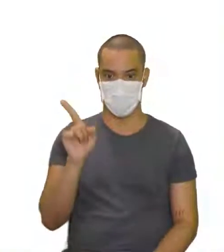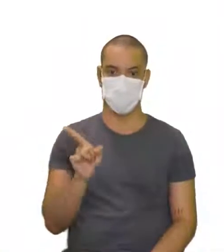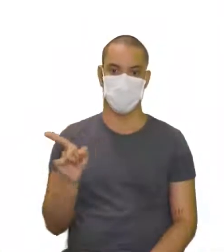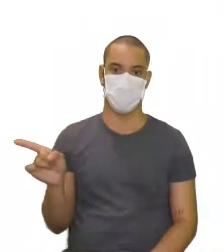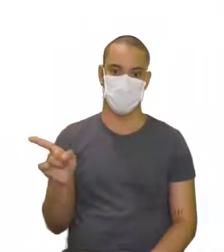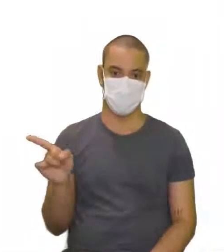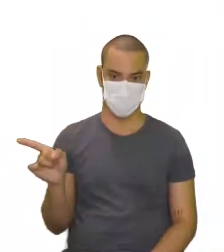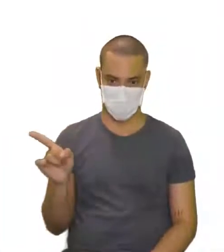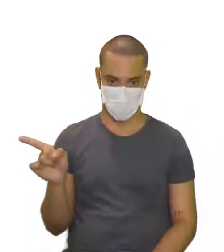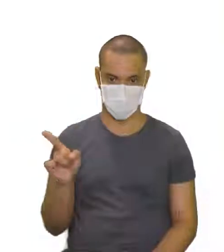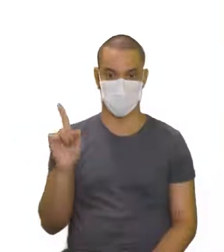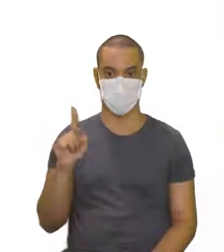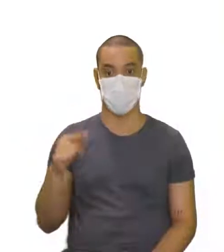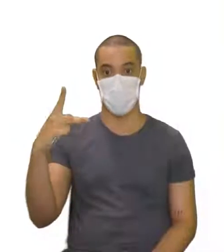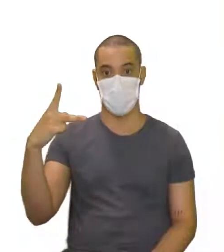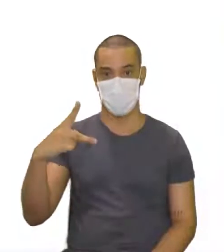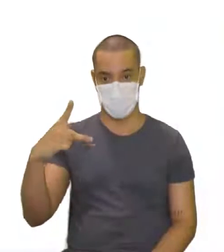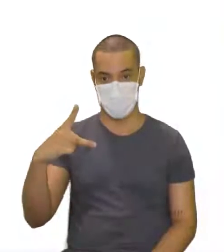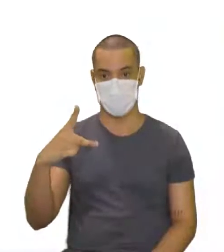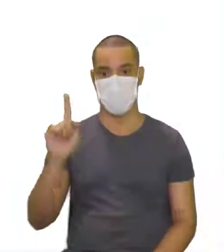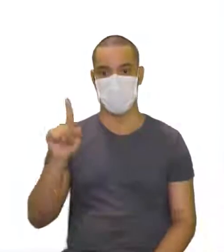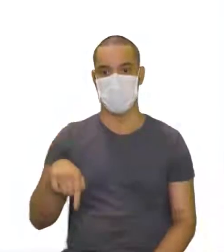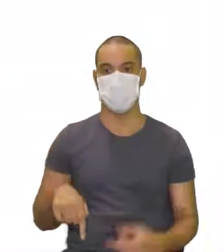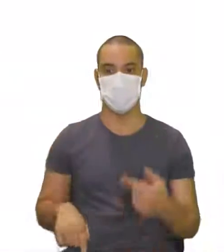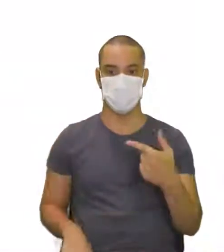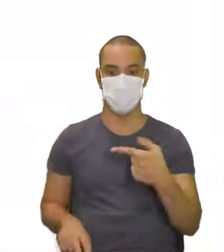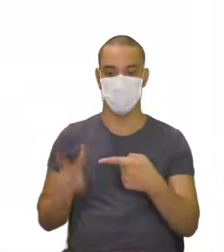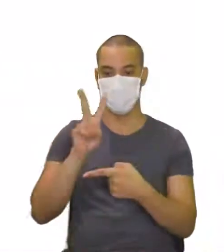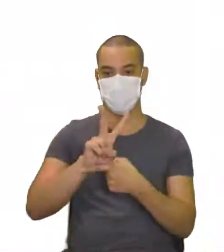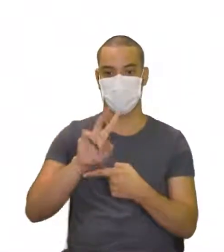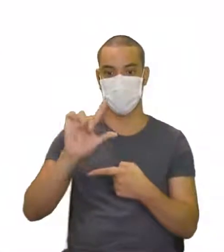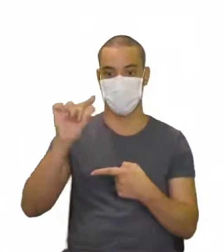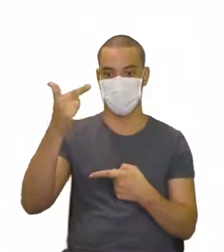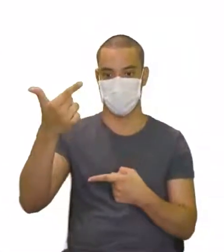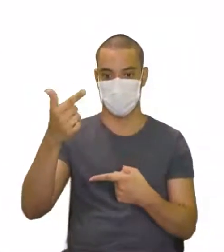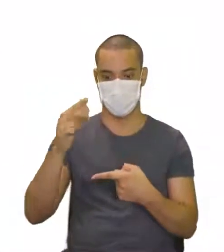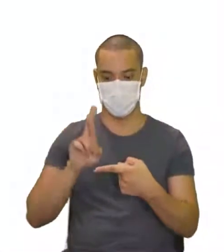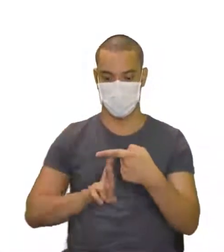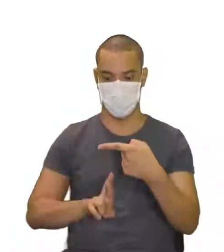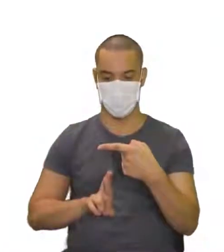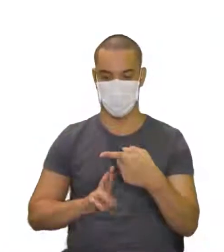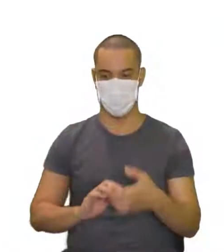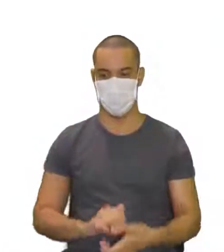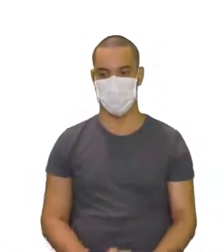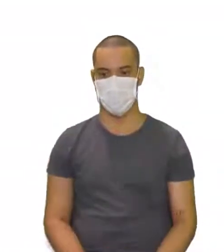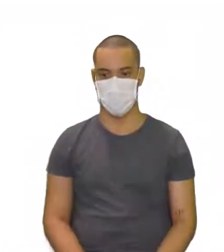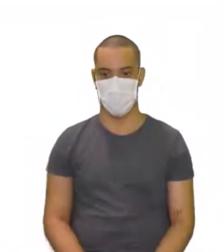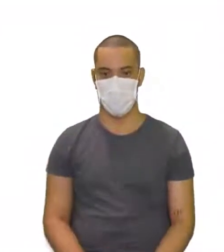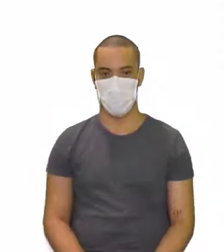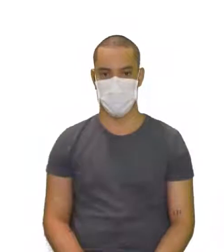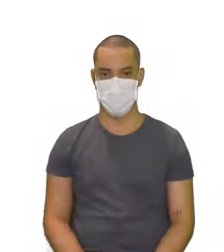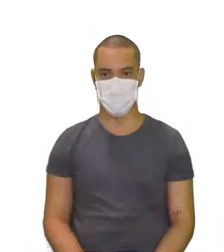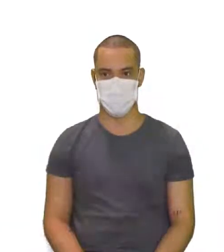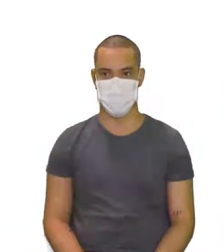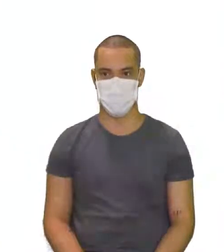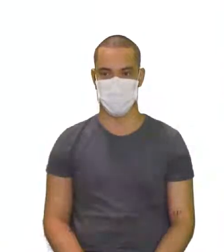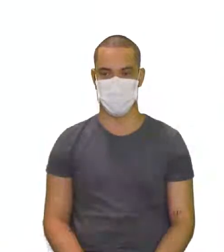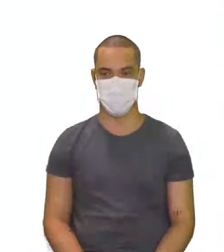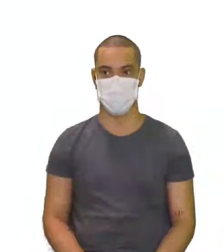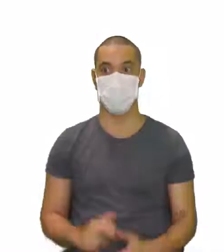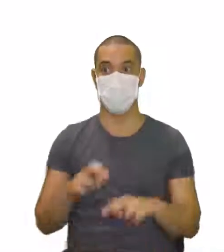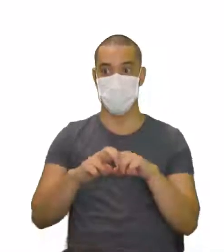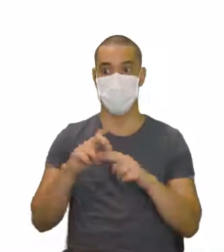é a ddP ao quadrado dividido pela resistência, ok? Entendido isso? Então, nós temos